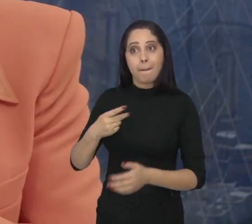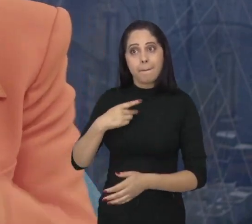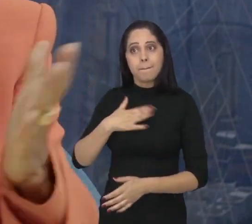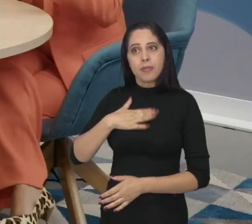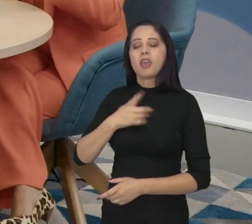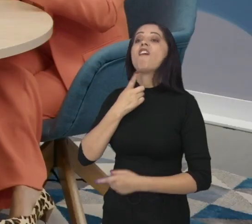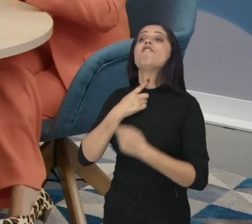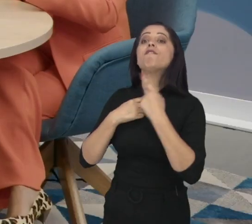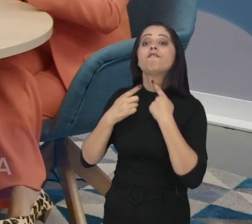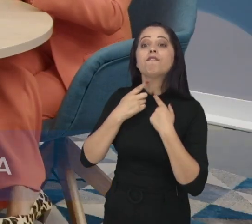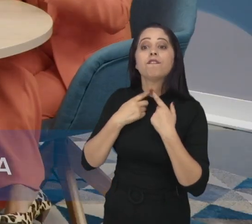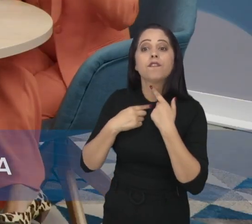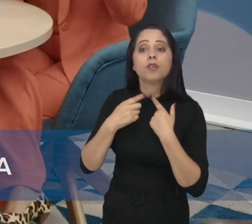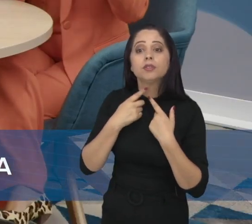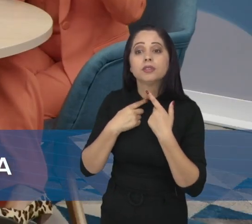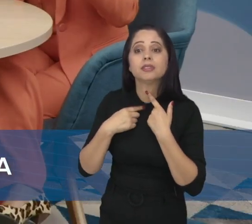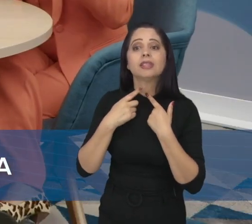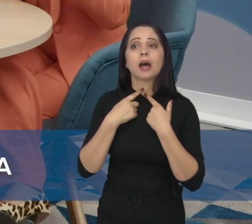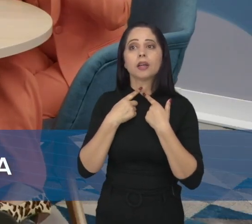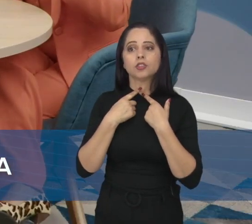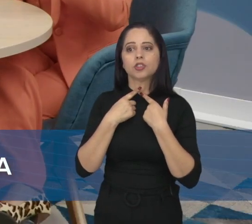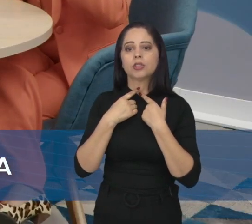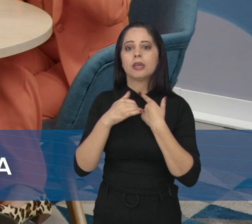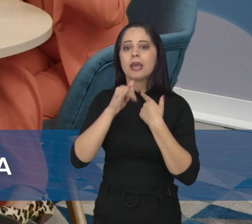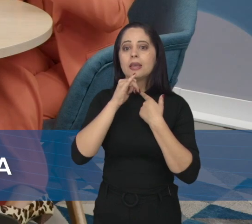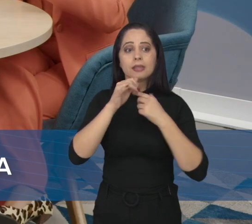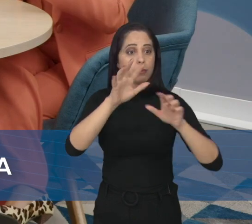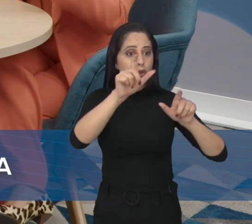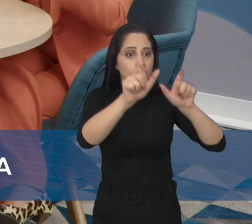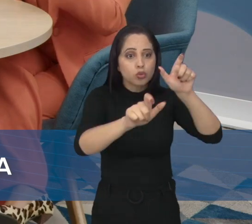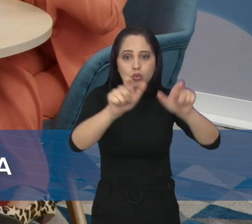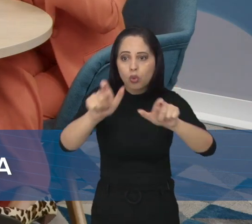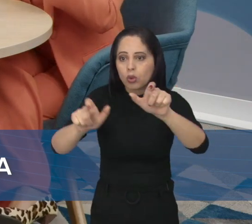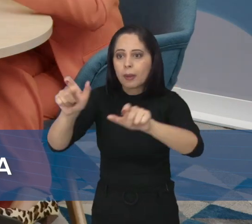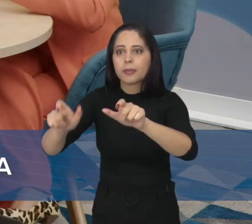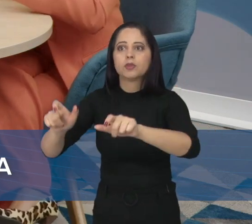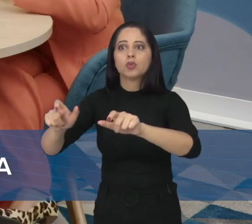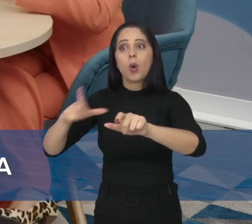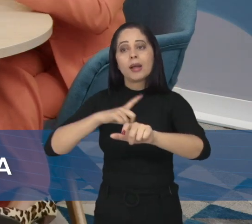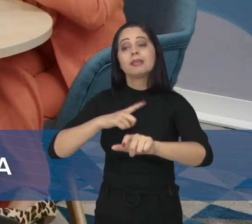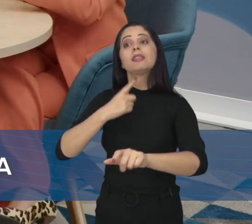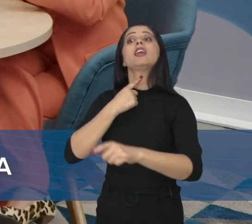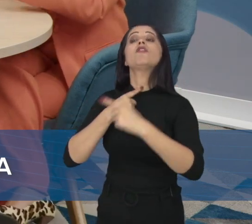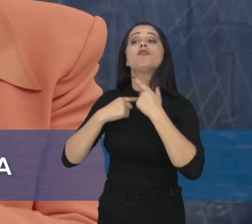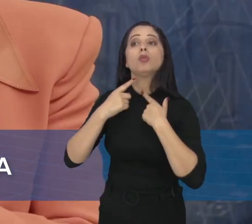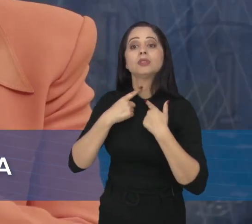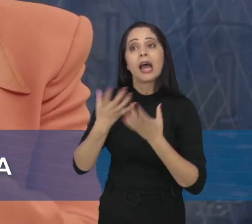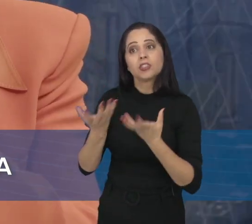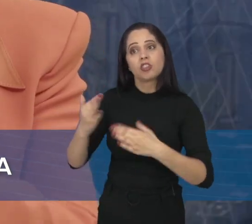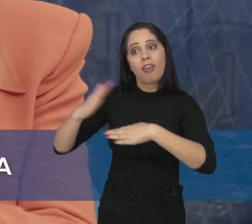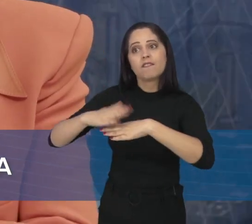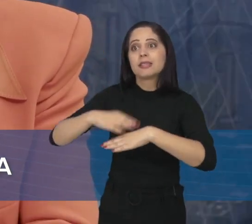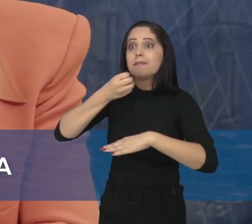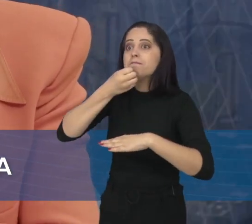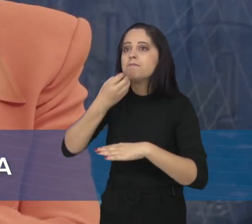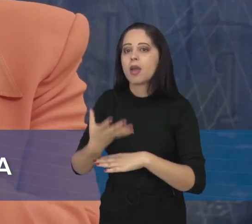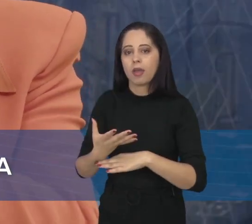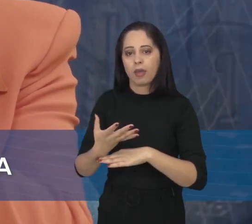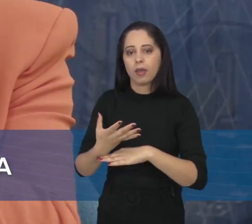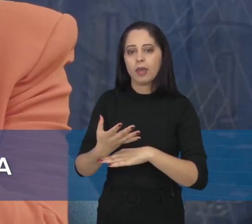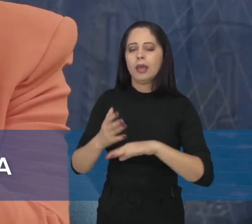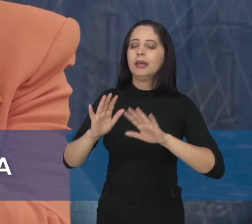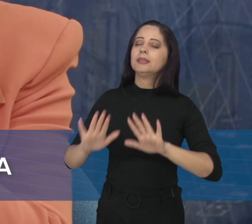desejo de acertar nesse programa. Todo mundo tem o desejo aqui de ter boas imagens, de acertar, desejo de fazer bem, desejo de